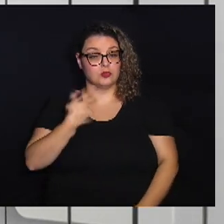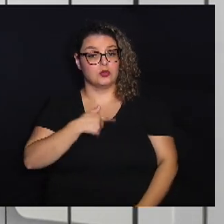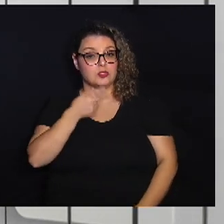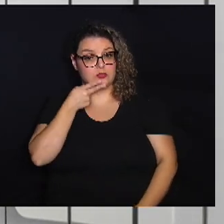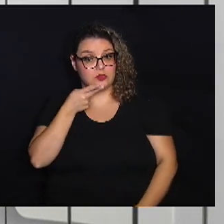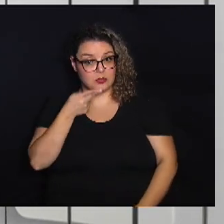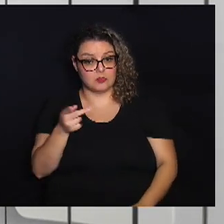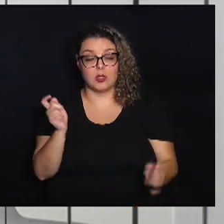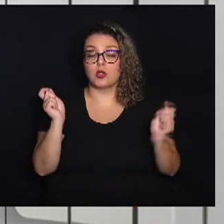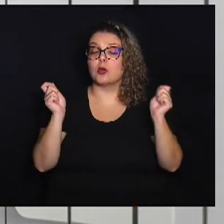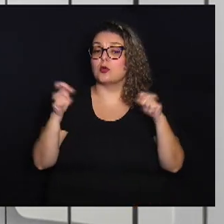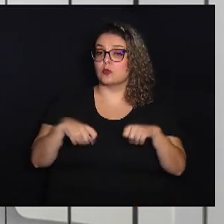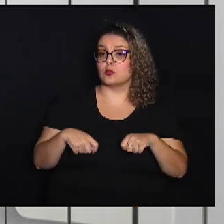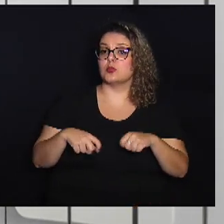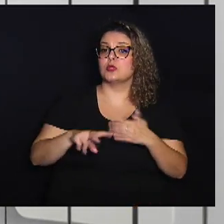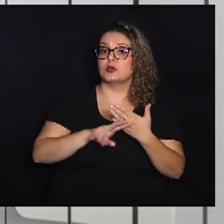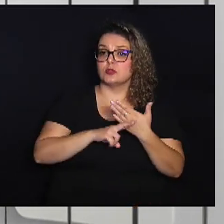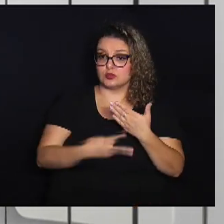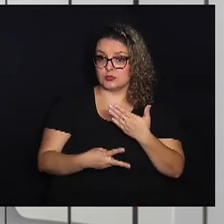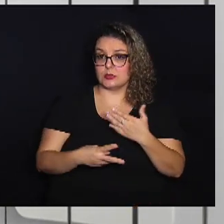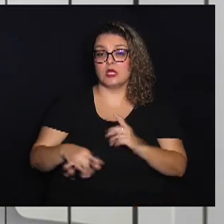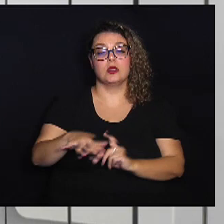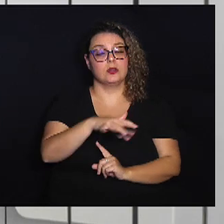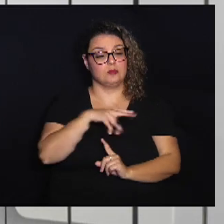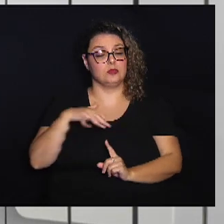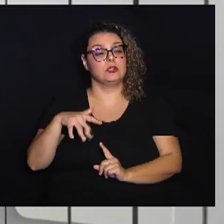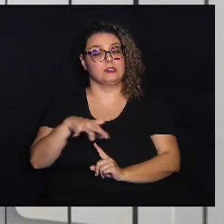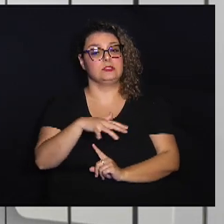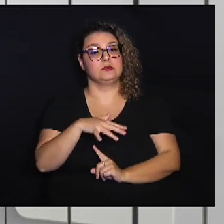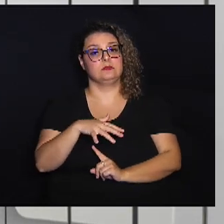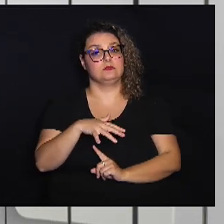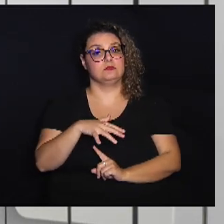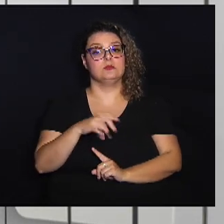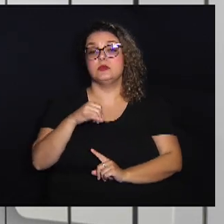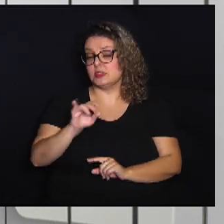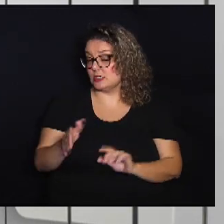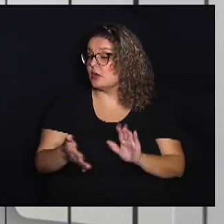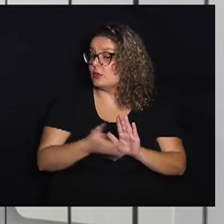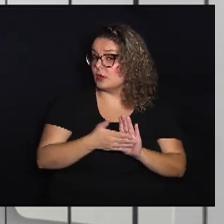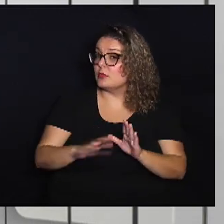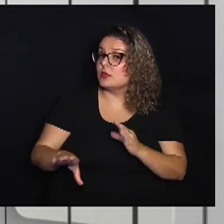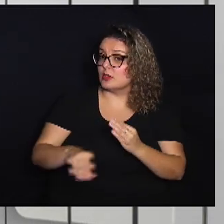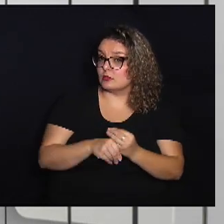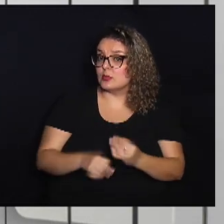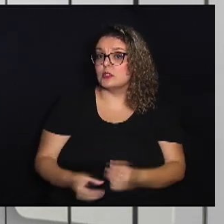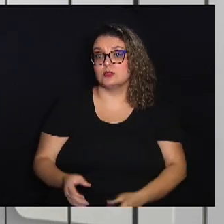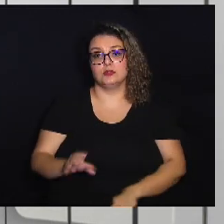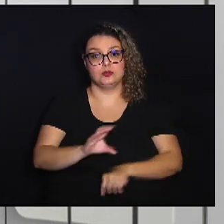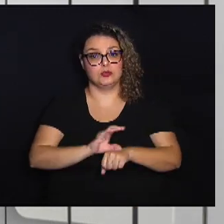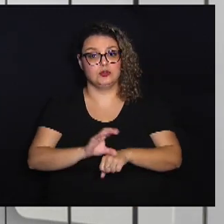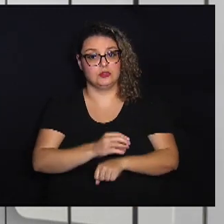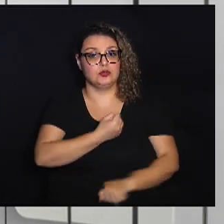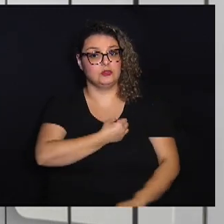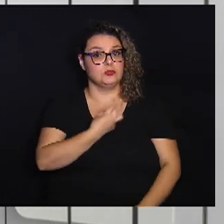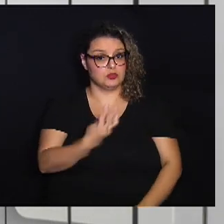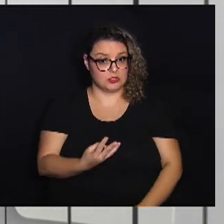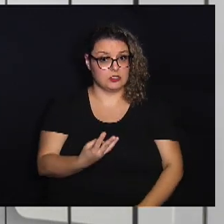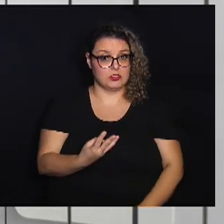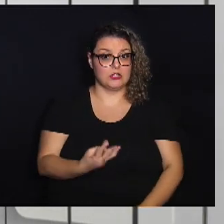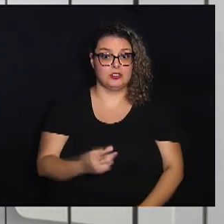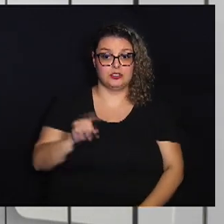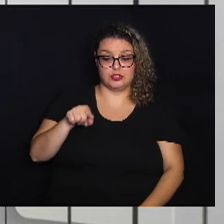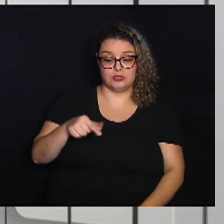as possíveis consequências ambientais se a proposta de emenda à Constituição de número 3 de 2022,